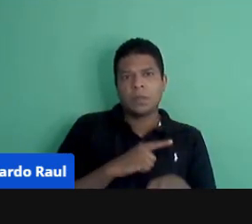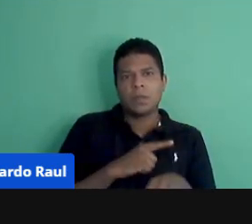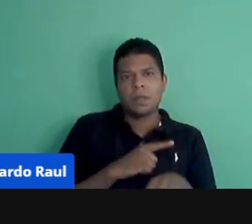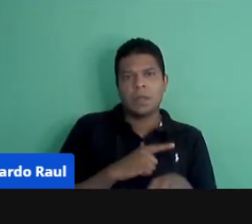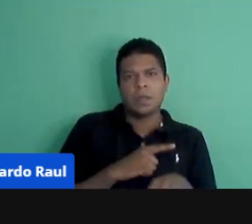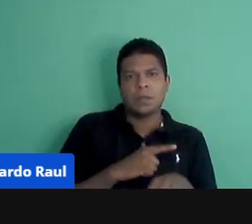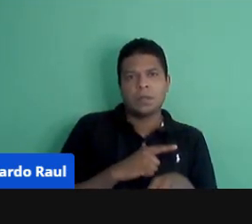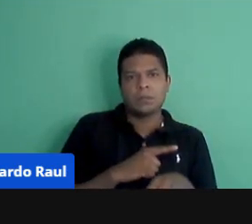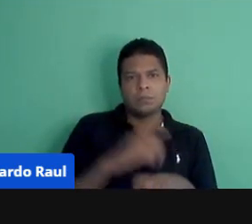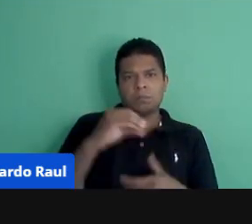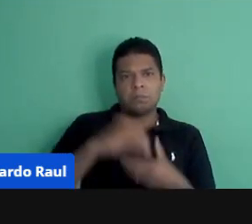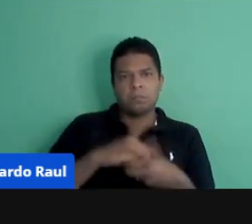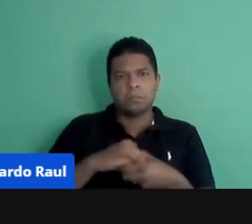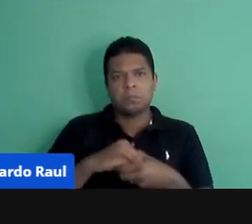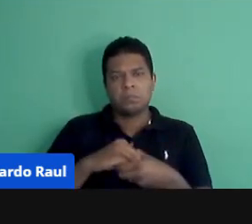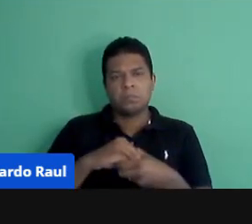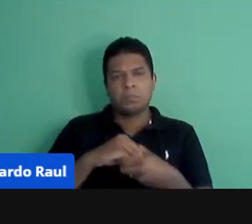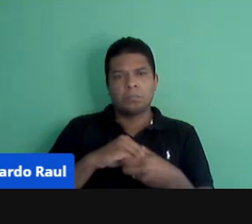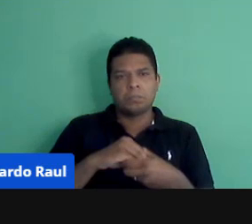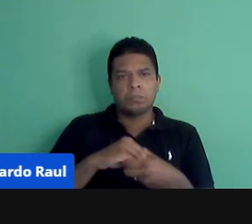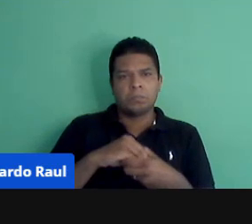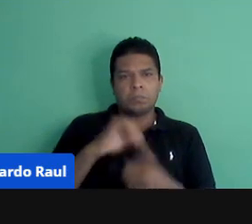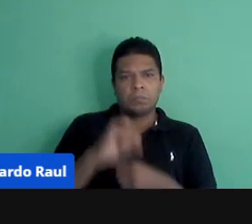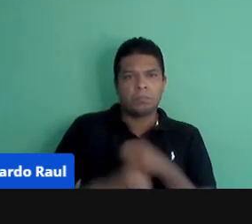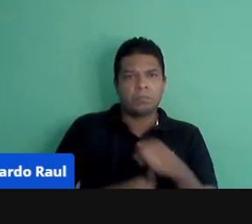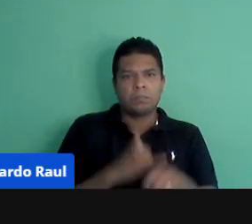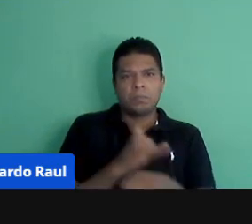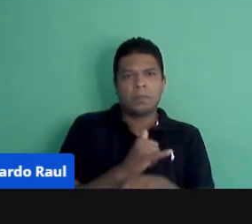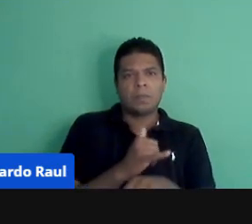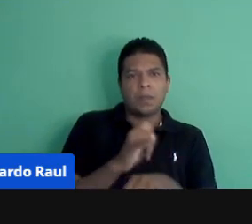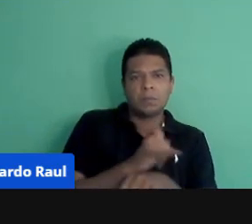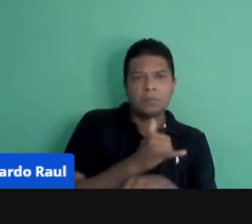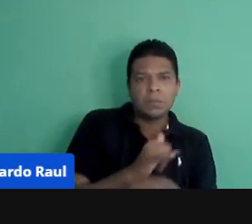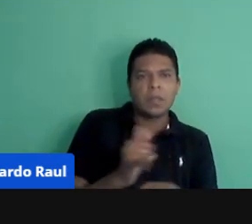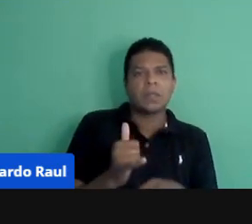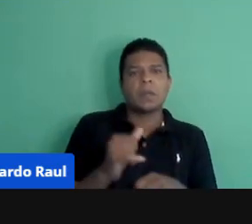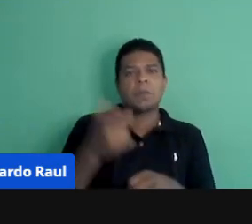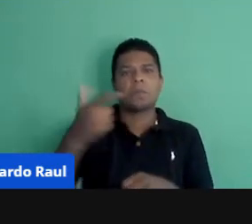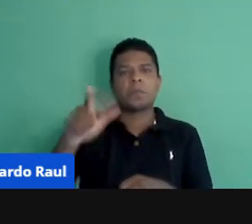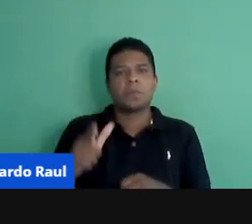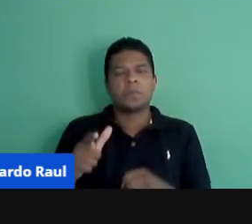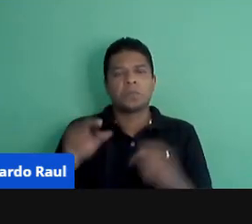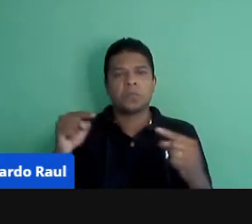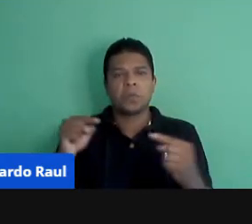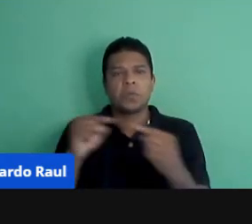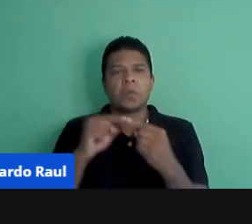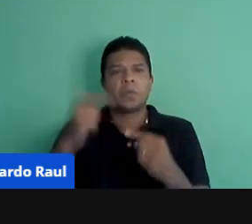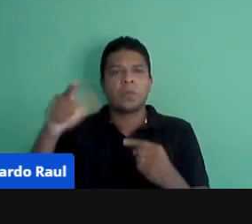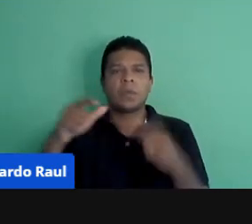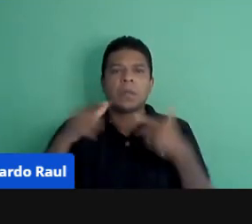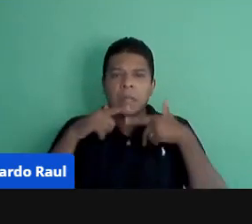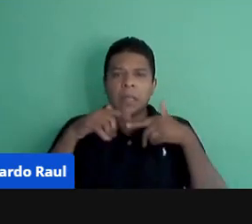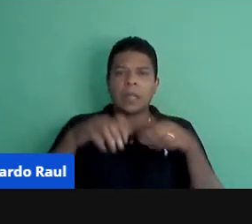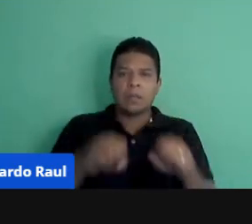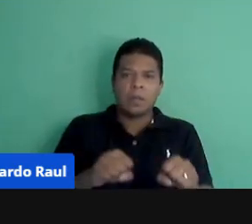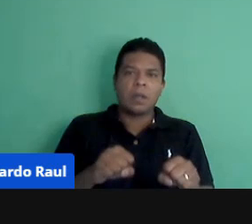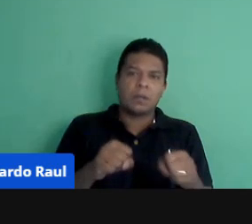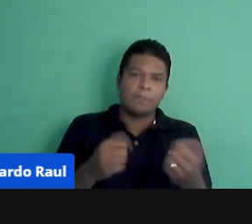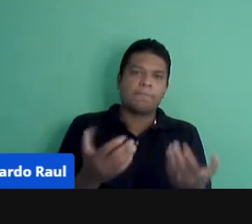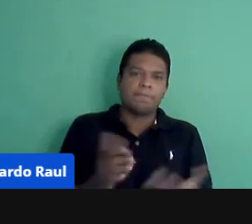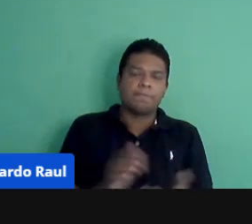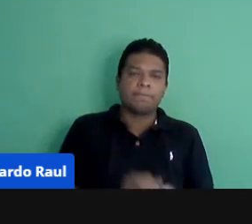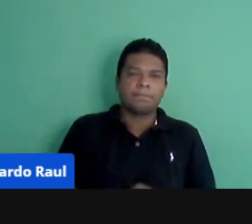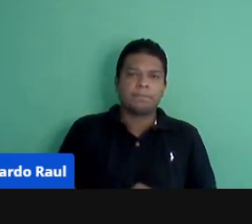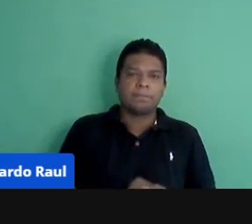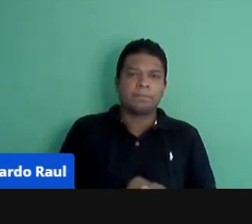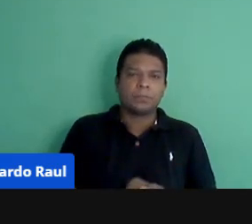produzidos, né? Mas que muitas vezes têm outros objetivos, outras linguagens, né? E vão levar o aluno